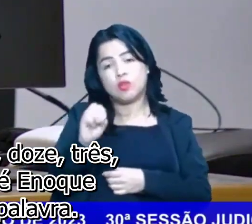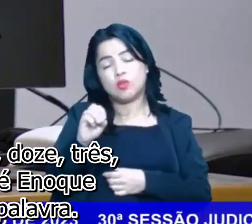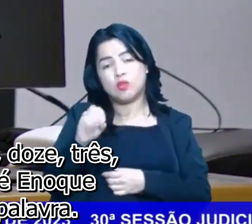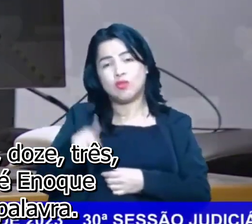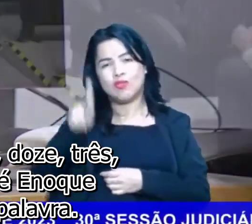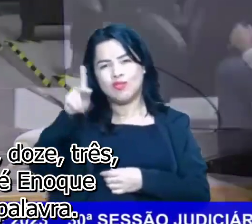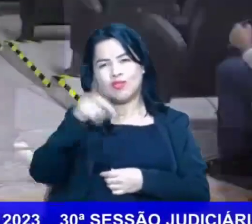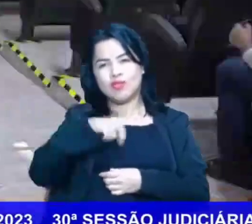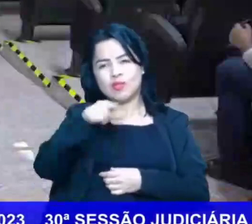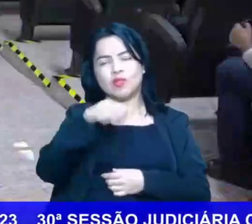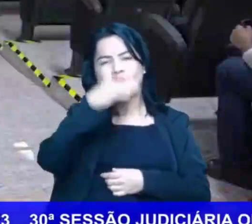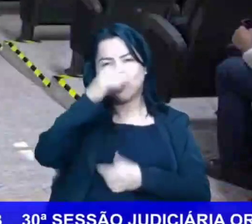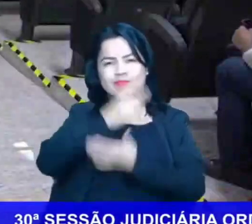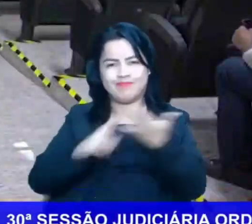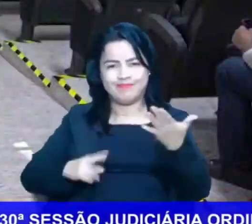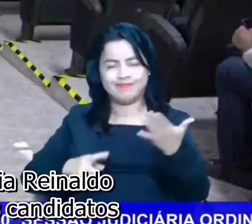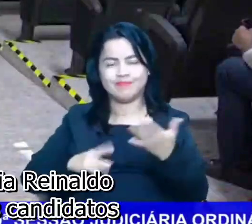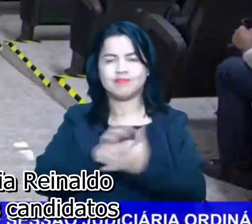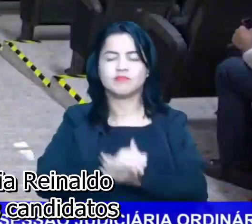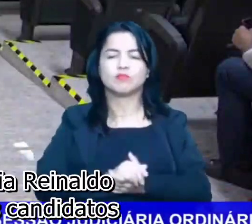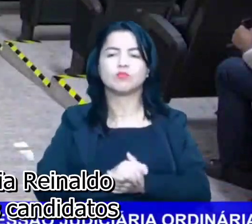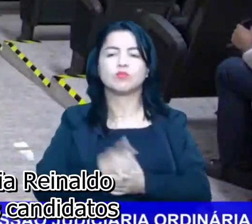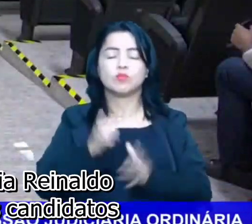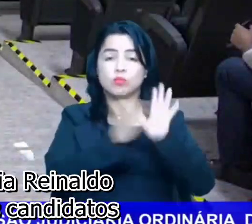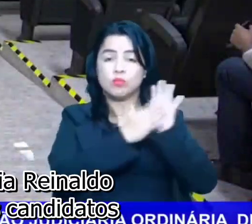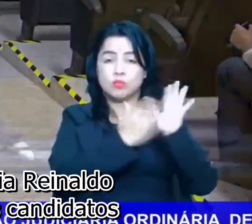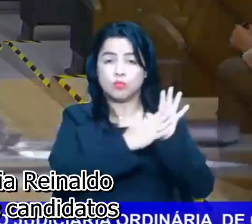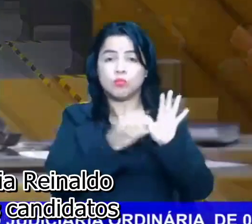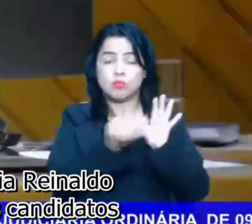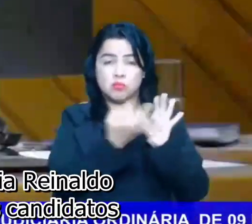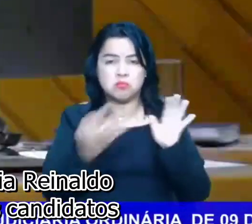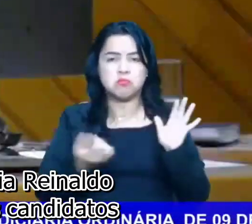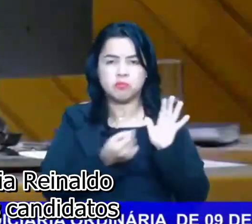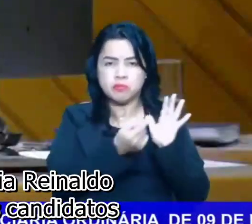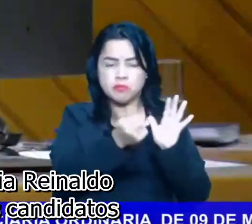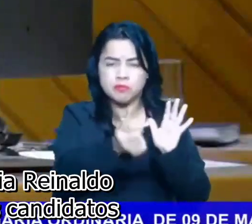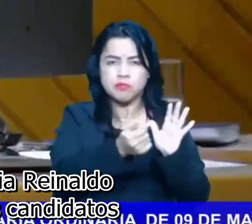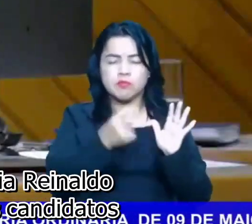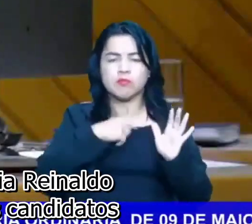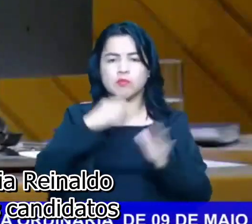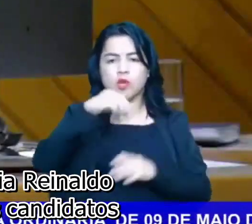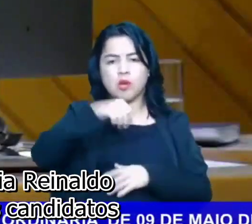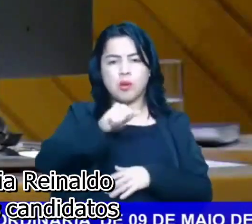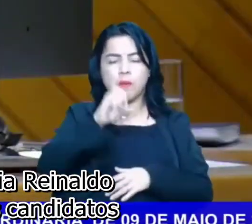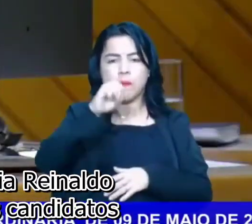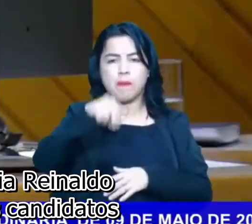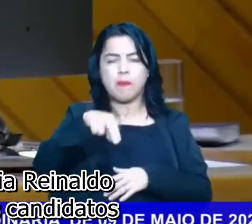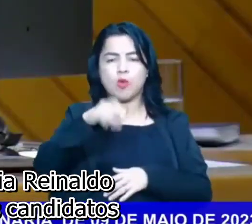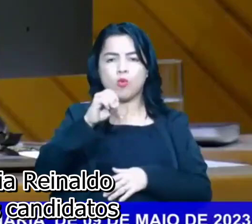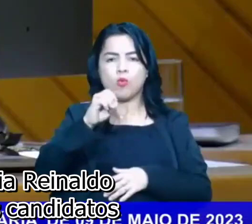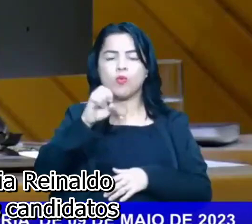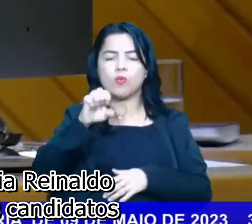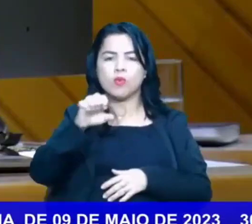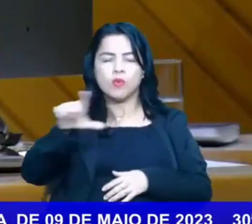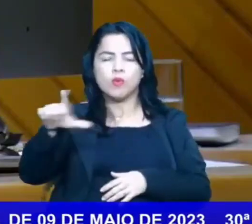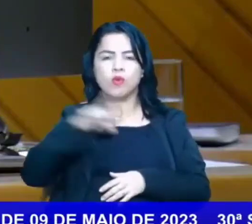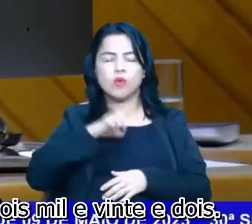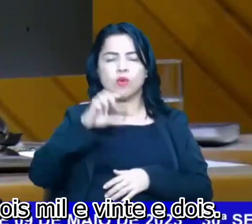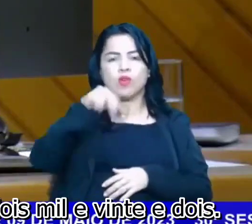a ilustre relatora com a palavra. Trata-se de prestação de contas de Manuel Maria Reinaldo da Costa e Genoque Ferreira